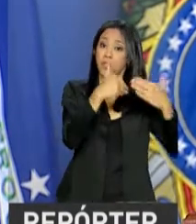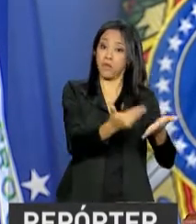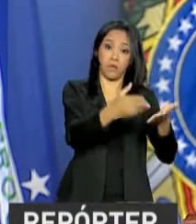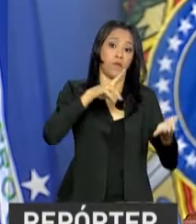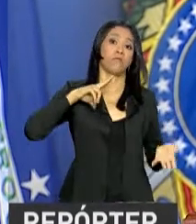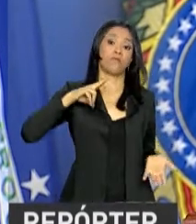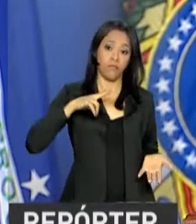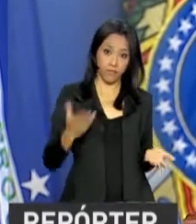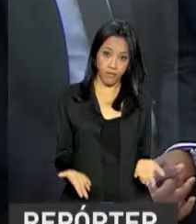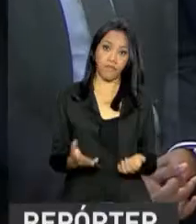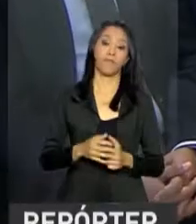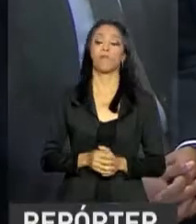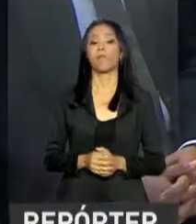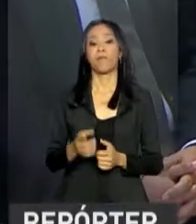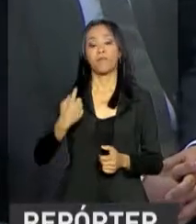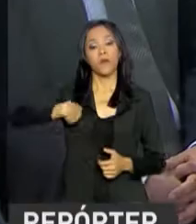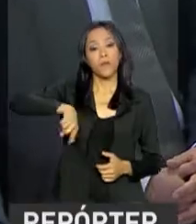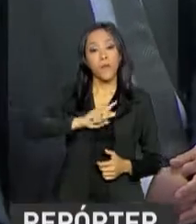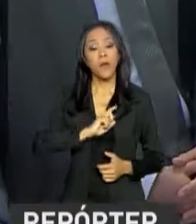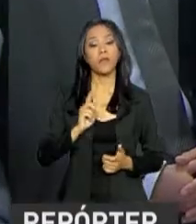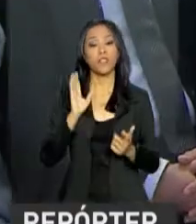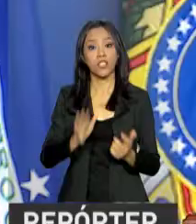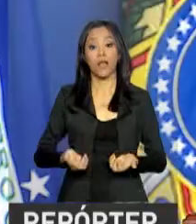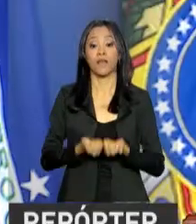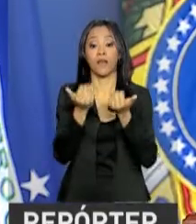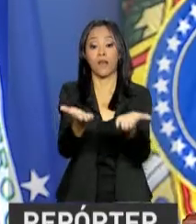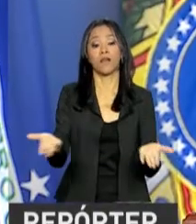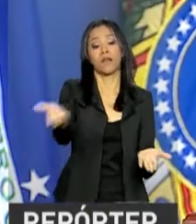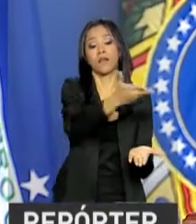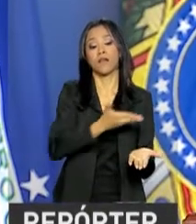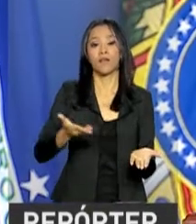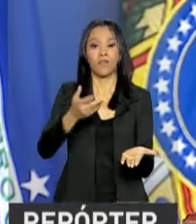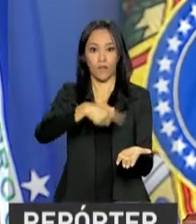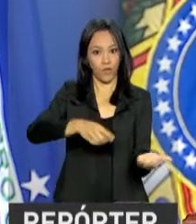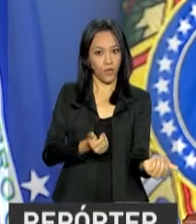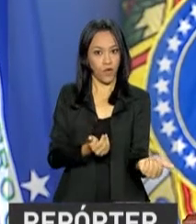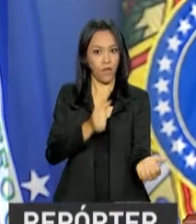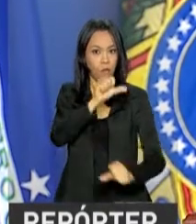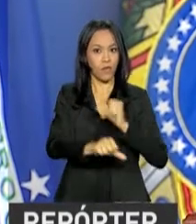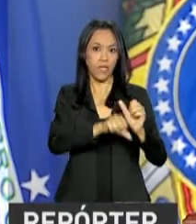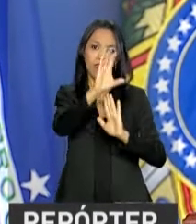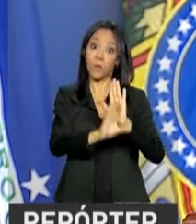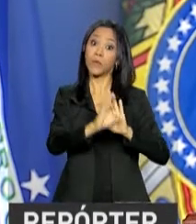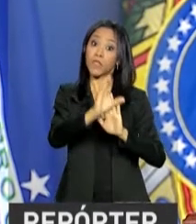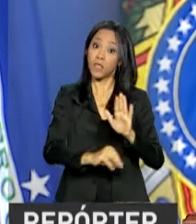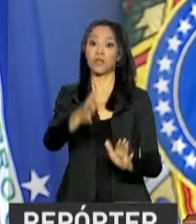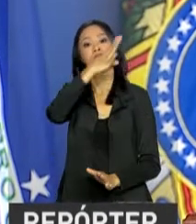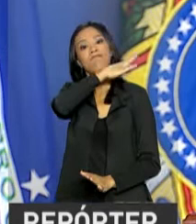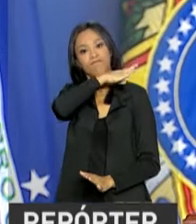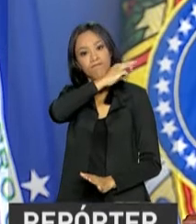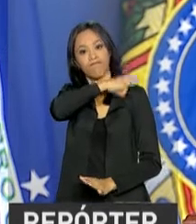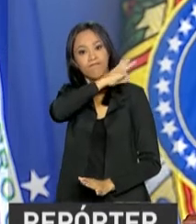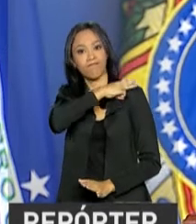é particular nós demos aos nossos jovens com a reforma do ensino médio é opções não é para perseguir